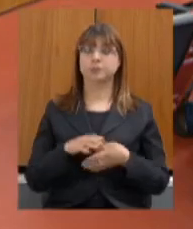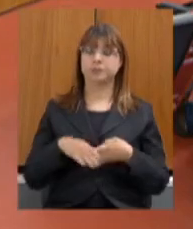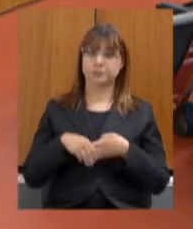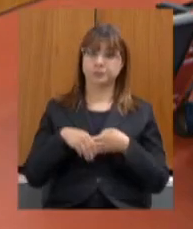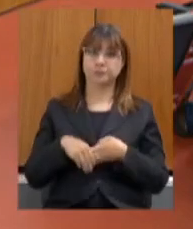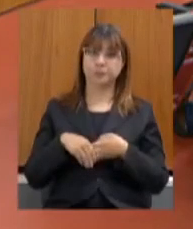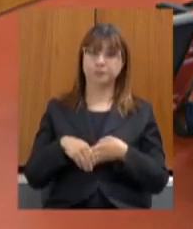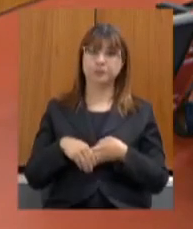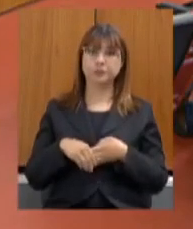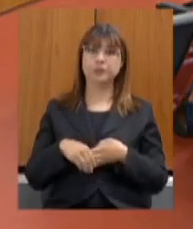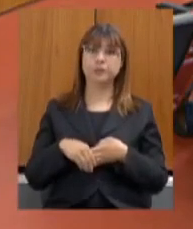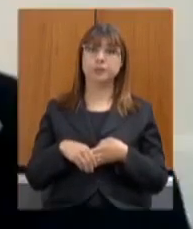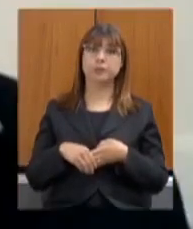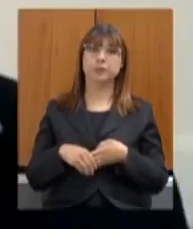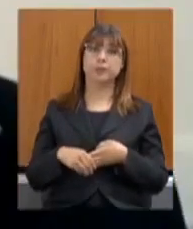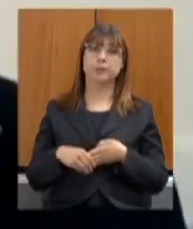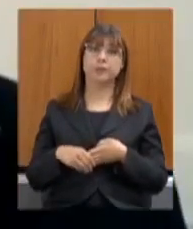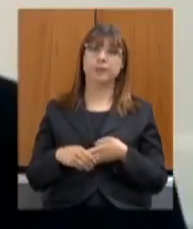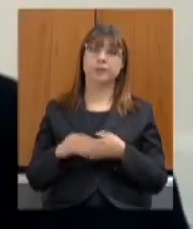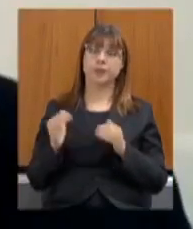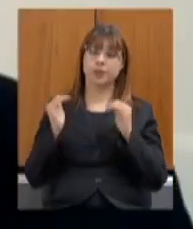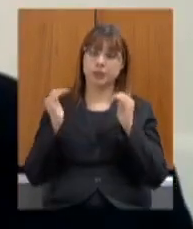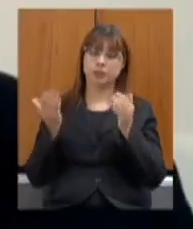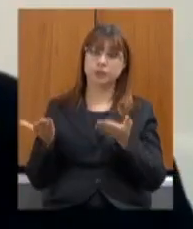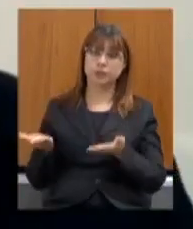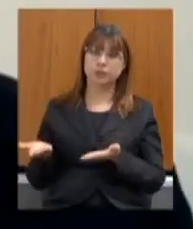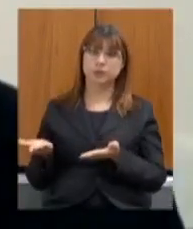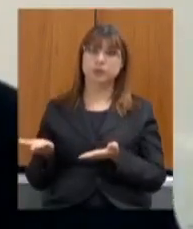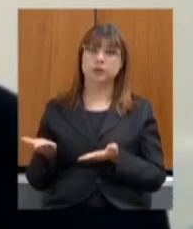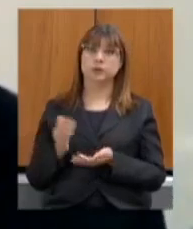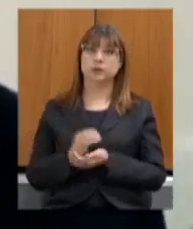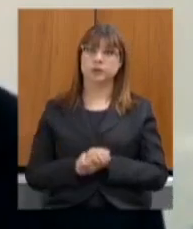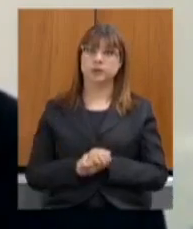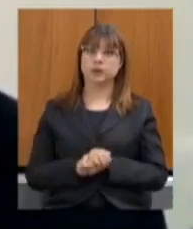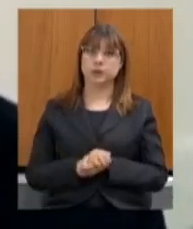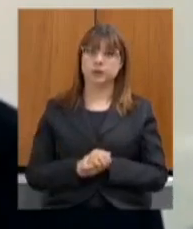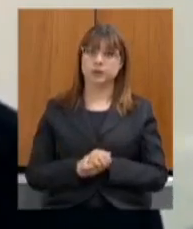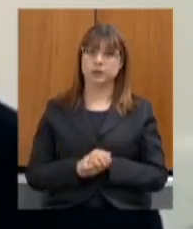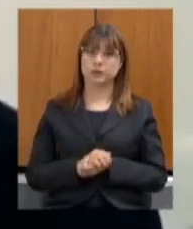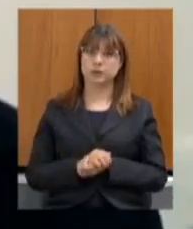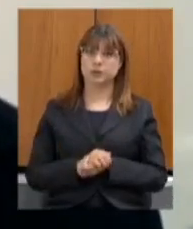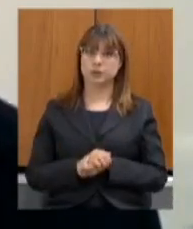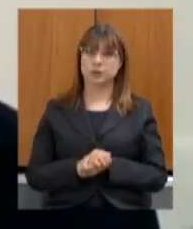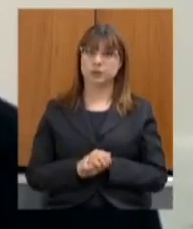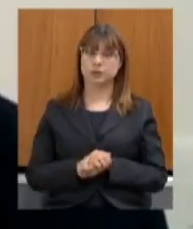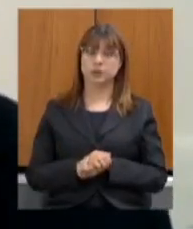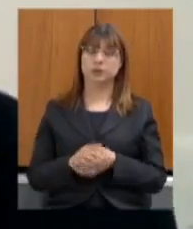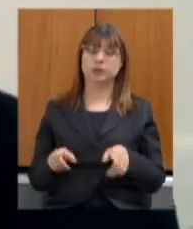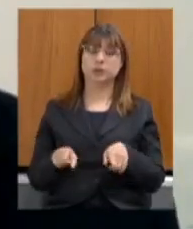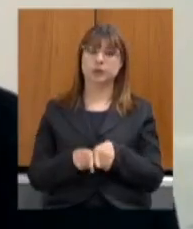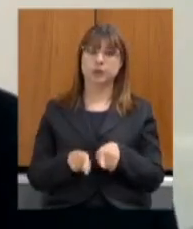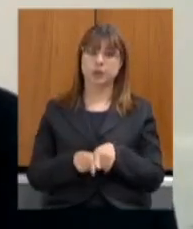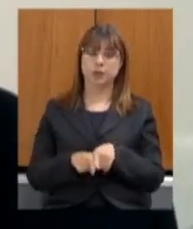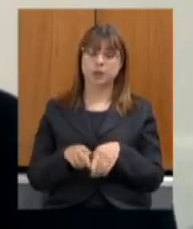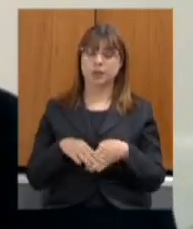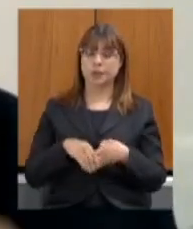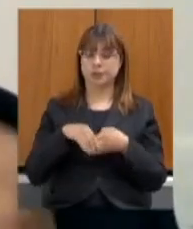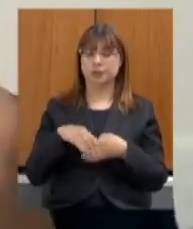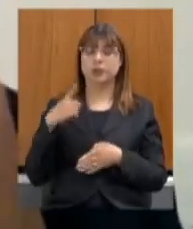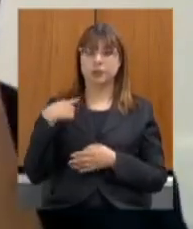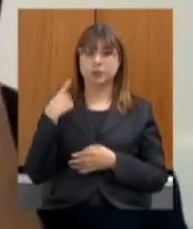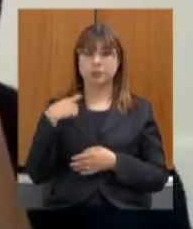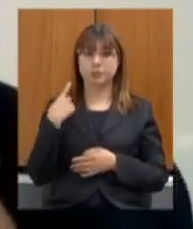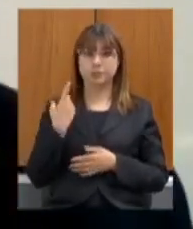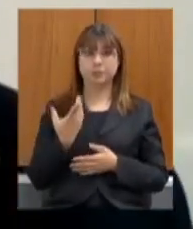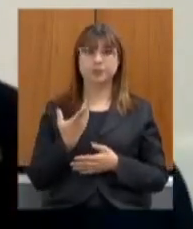cumprimentar a Nossa Excelência na sua pessoa, cumprimentar a todos os nossos deputados presentes, nossos